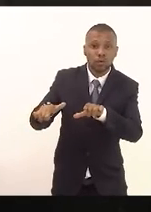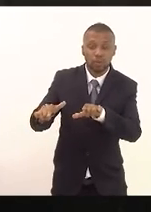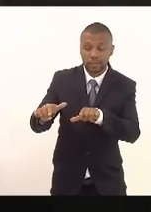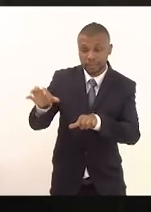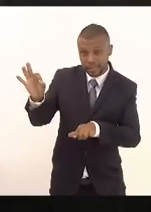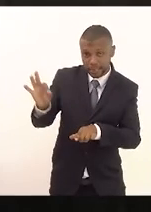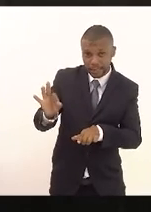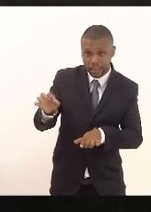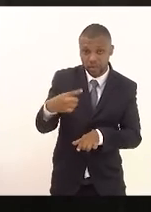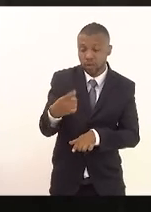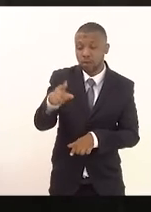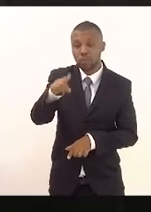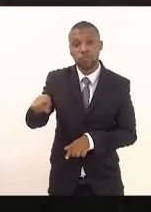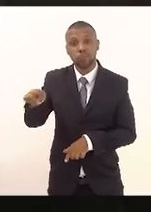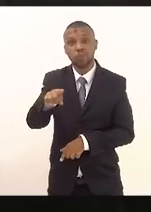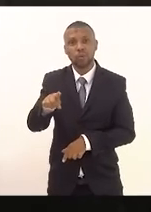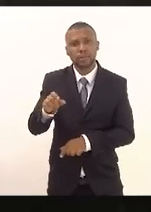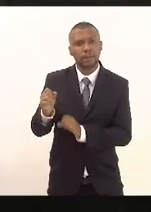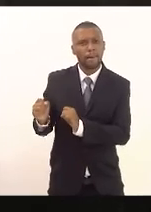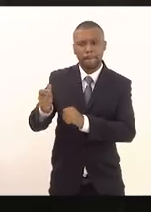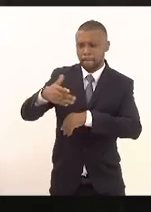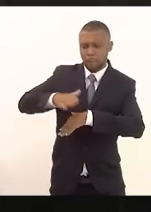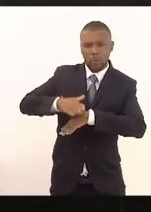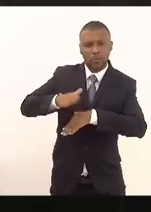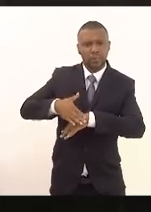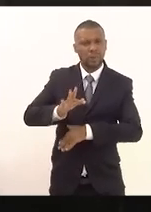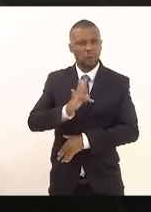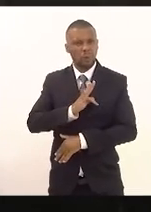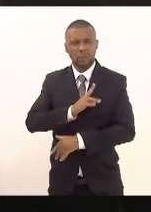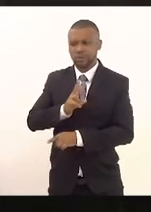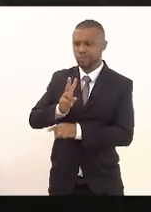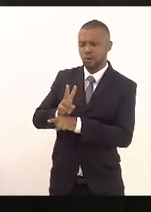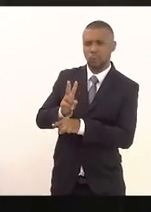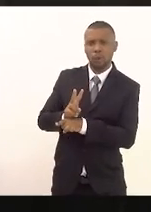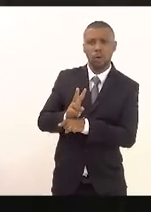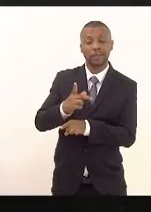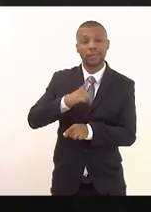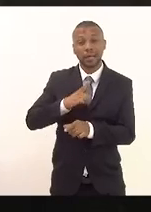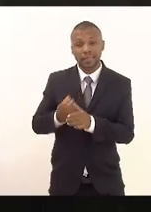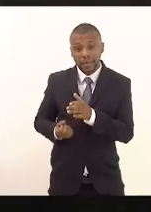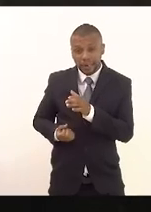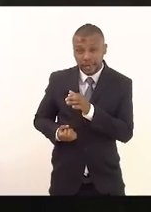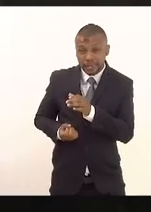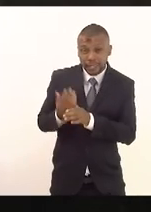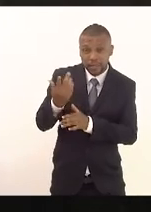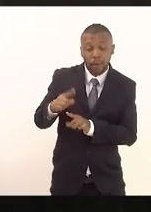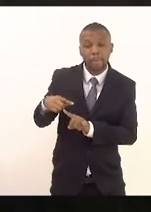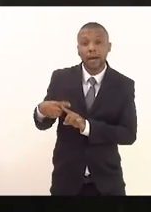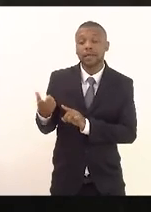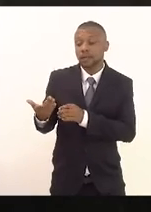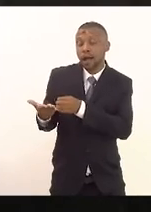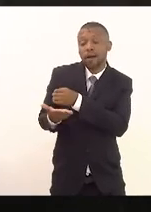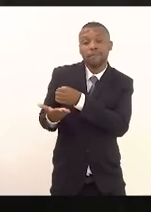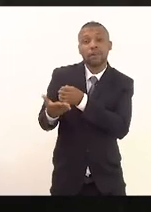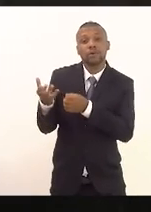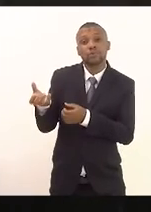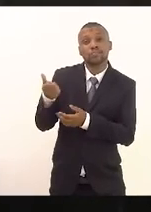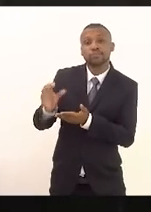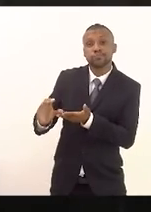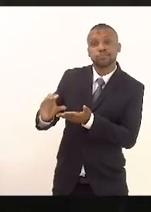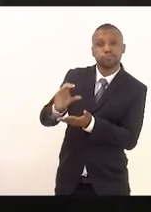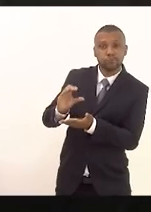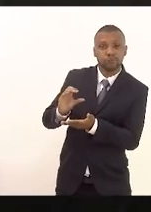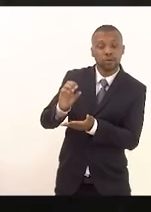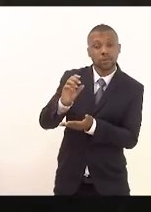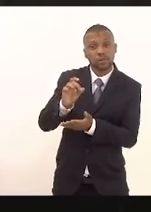acabamos esse poder de polícia tá no ato da criação EA fonte de recurso que gera para o estado